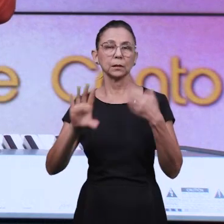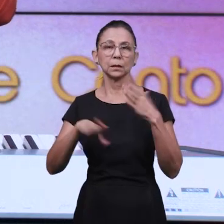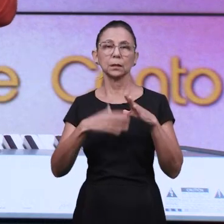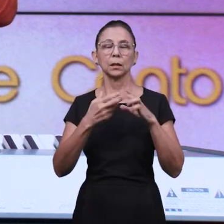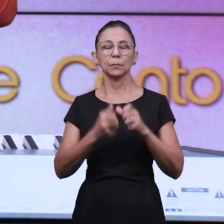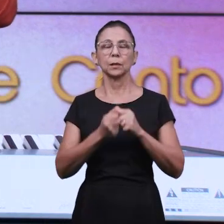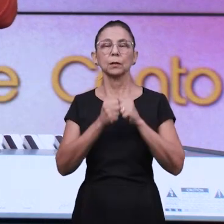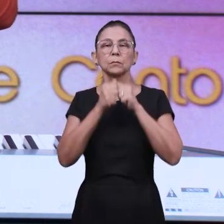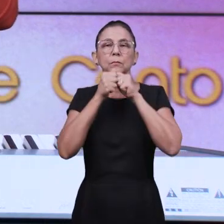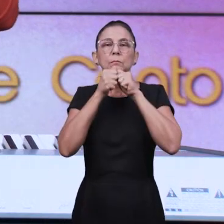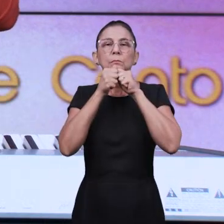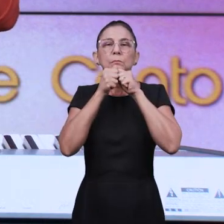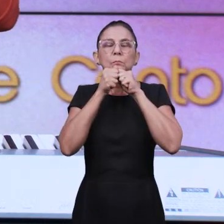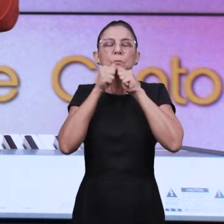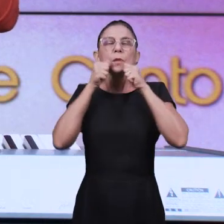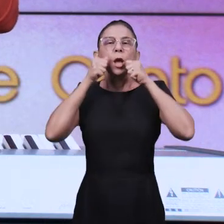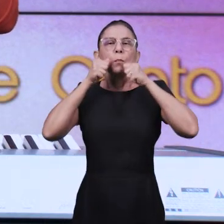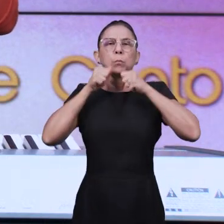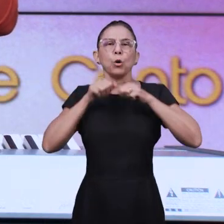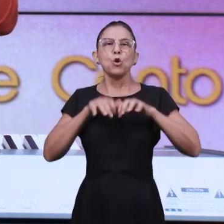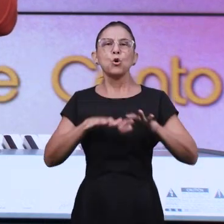Soltou.